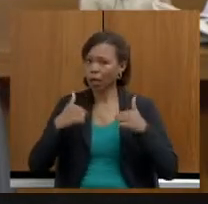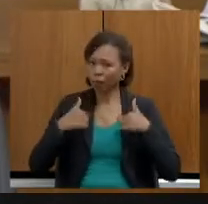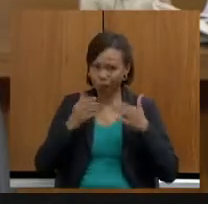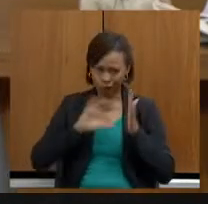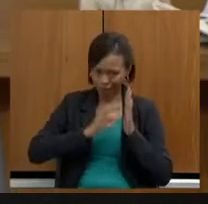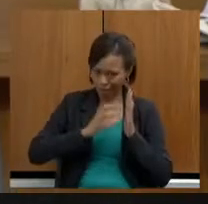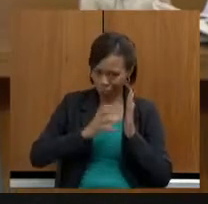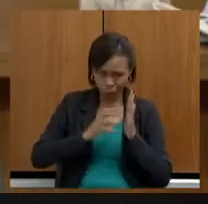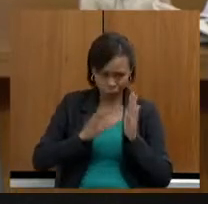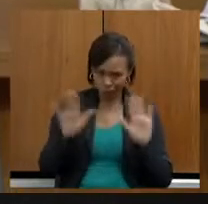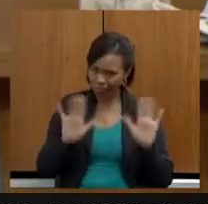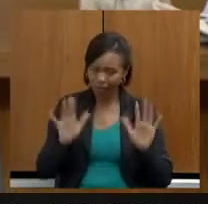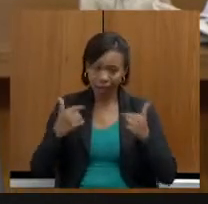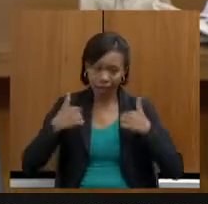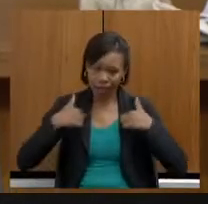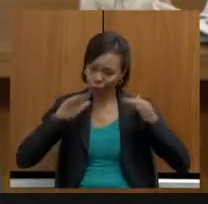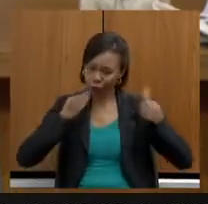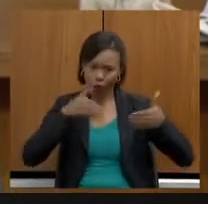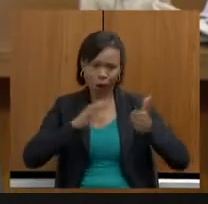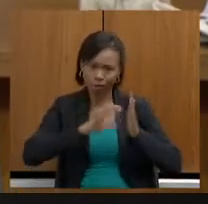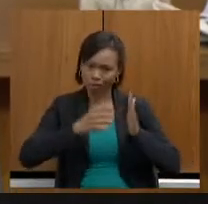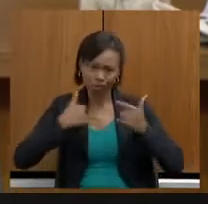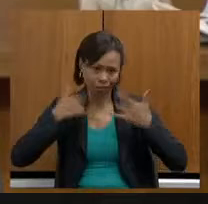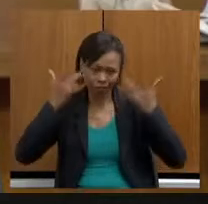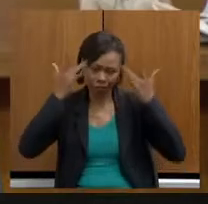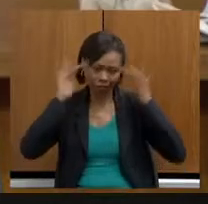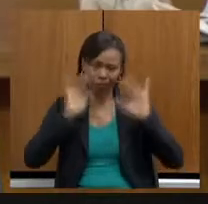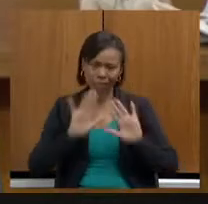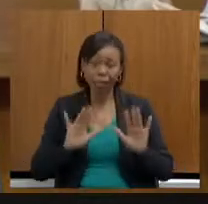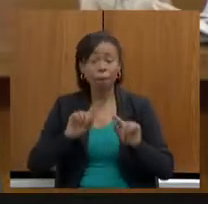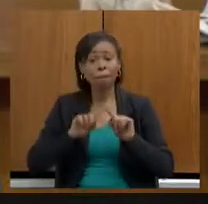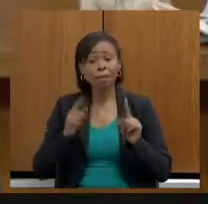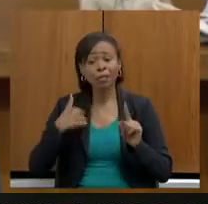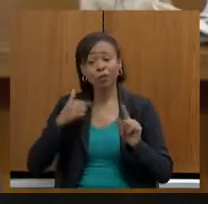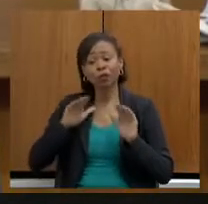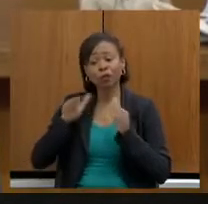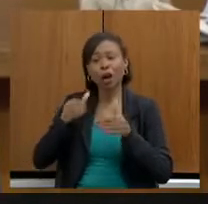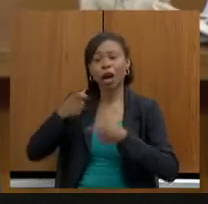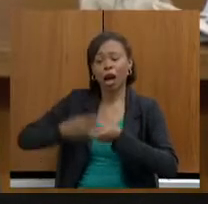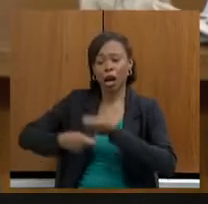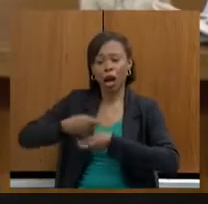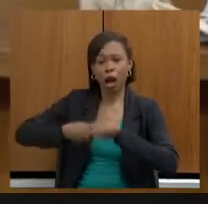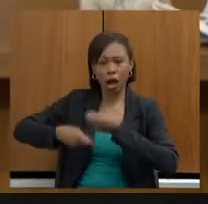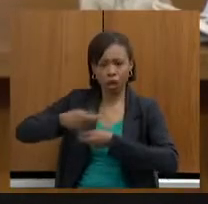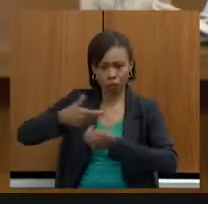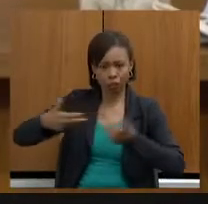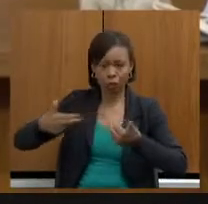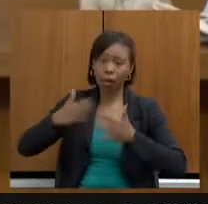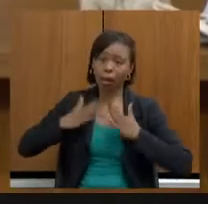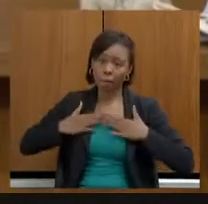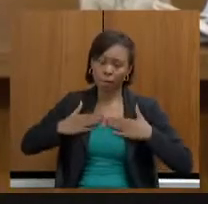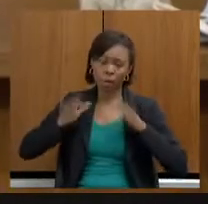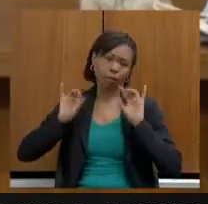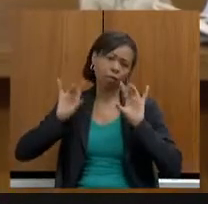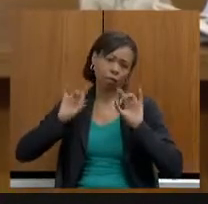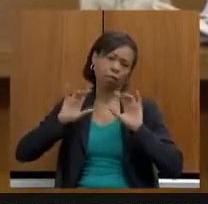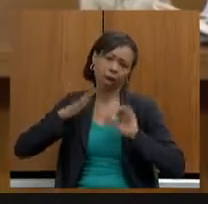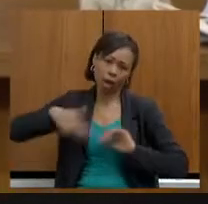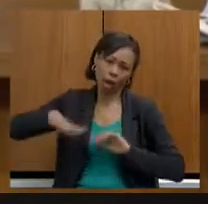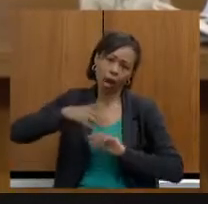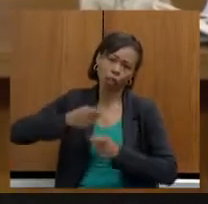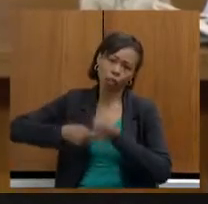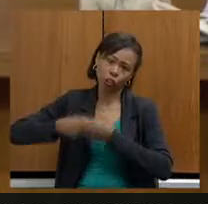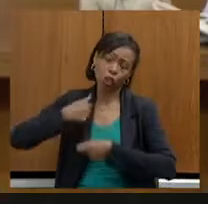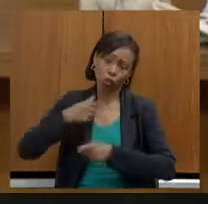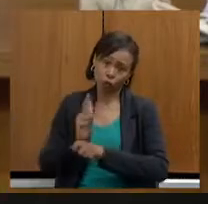pudim de partido político que não é minha especialidade eu tô falando de administrações né E essa modestamente é a minha especialidade eu sou